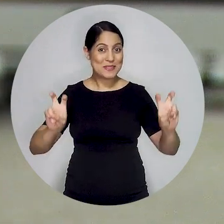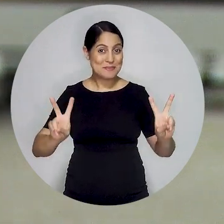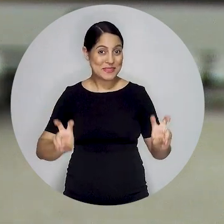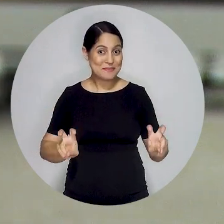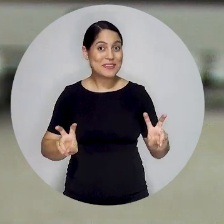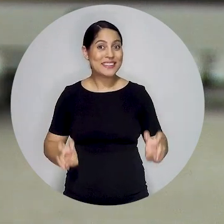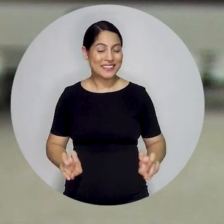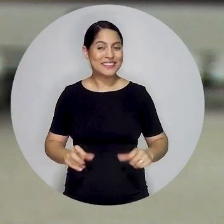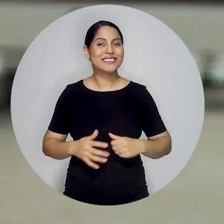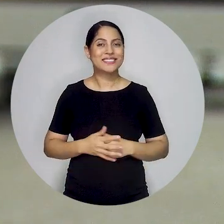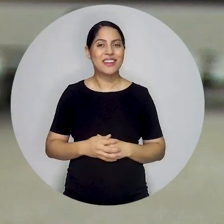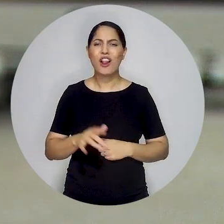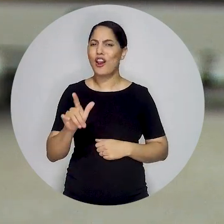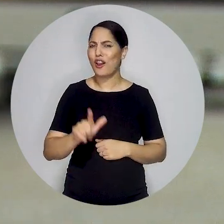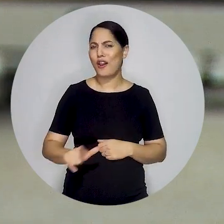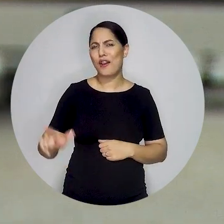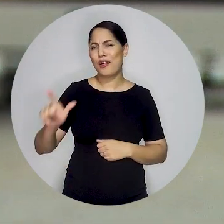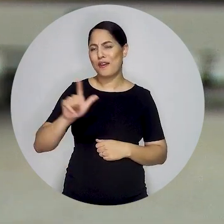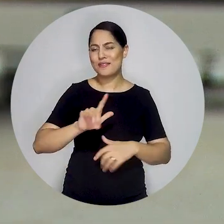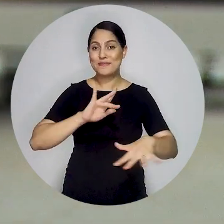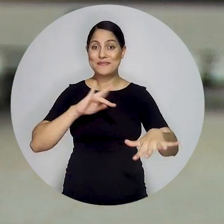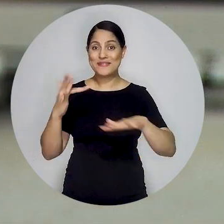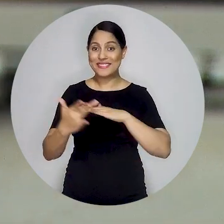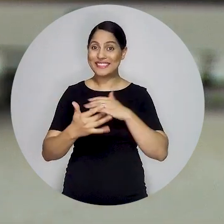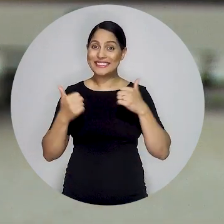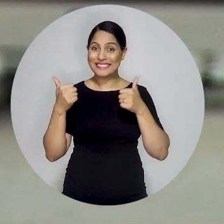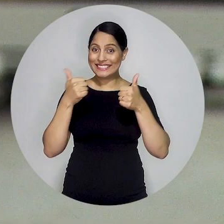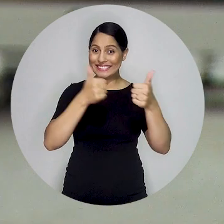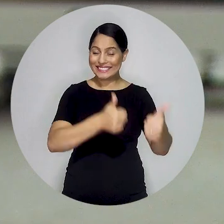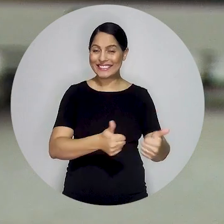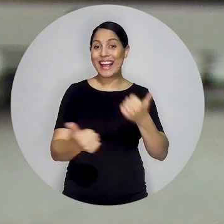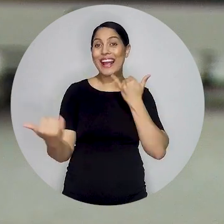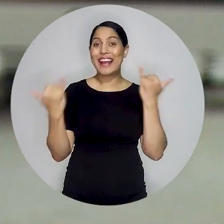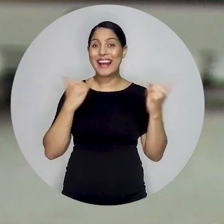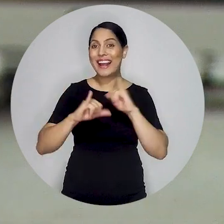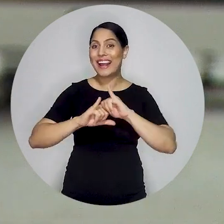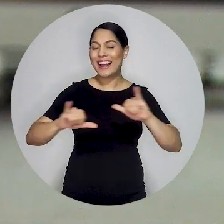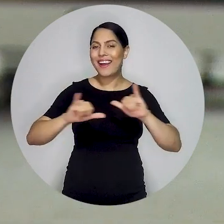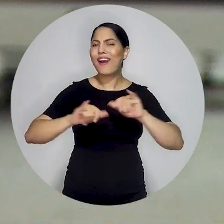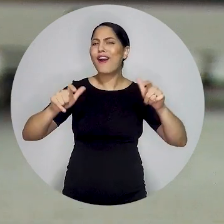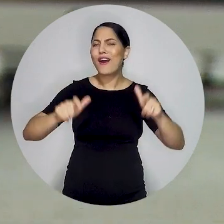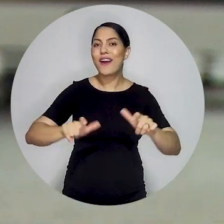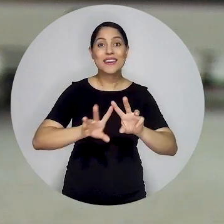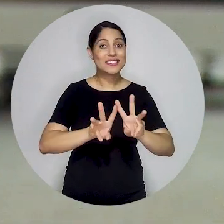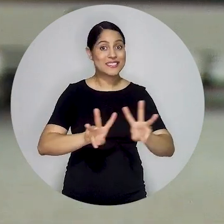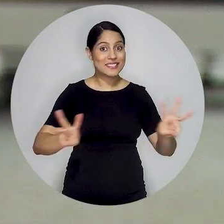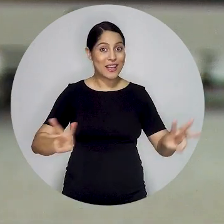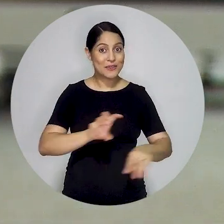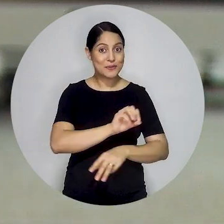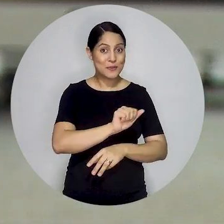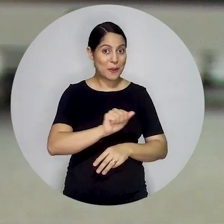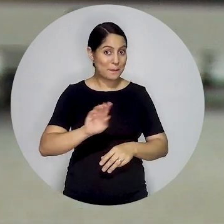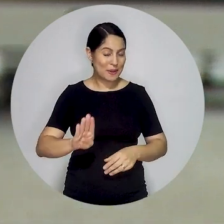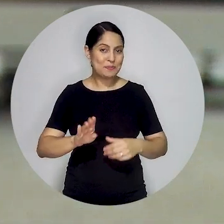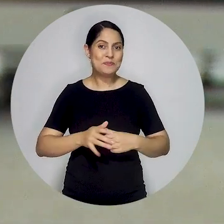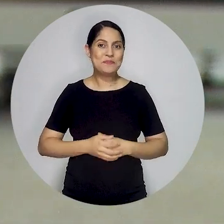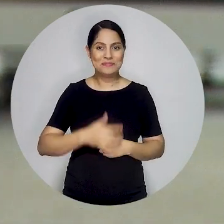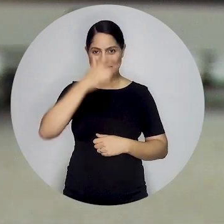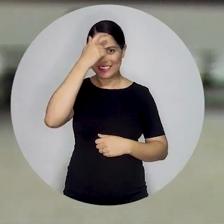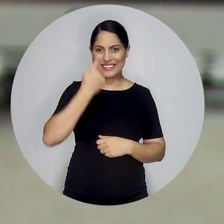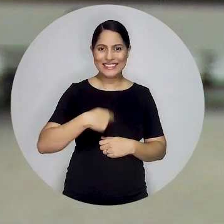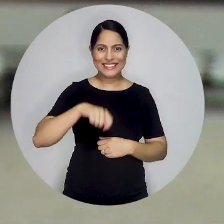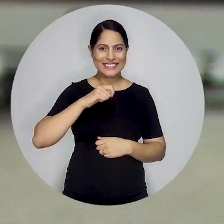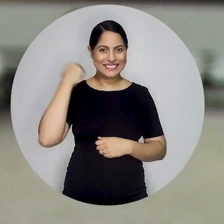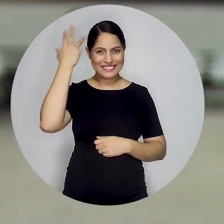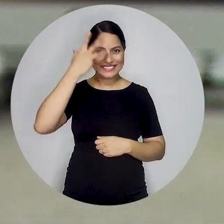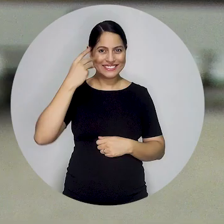matérias exclusivas e muito mais não deixe de seguir também as nossas redes sociais e conferir as principais notícias no site da UAB